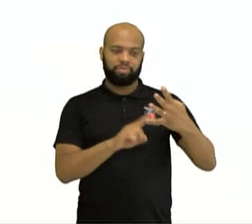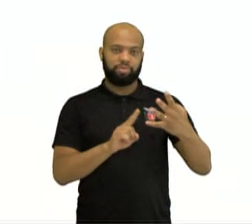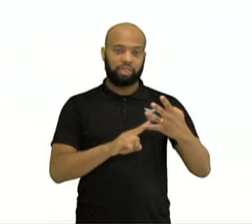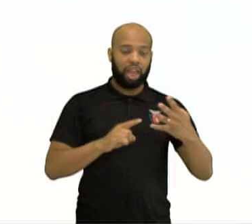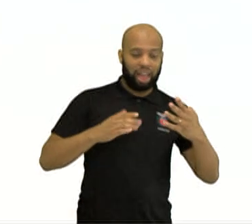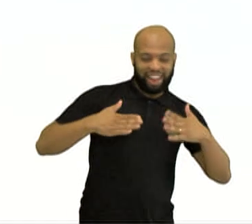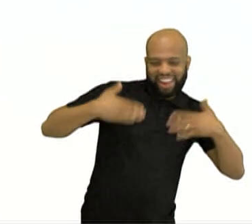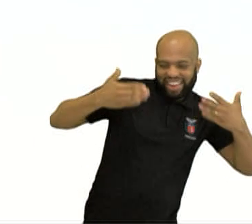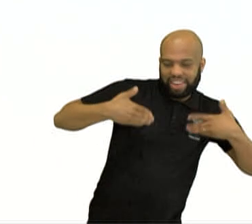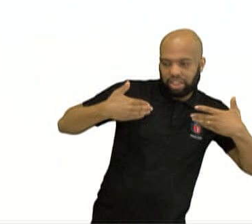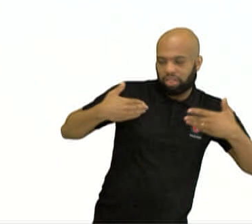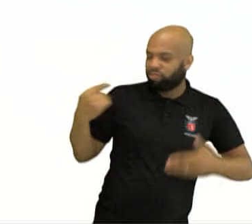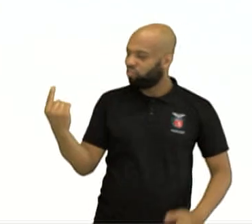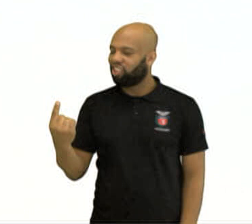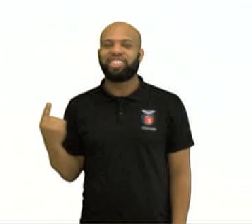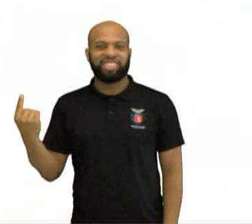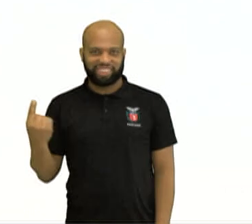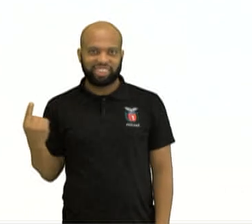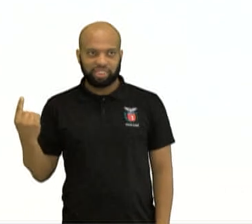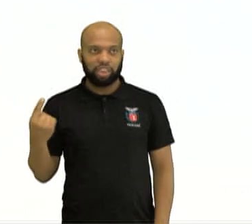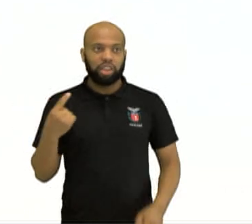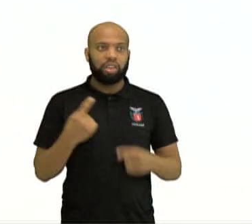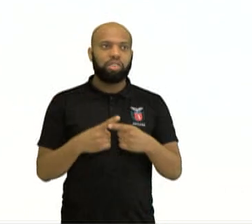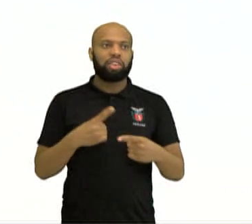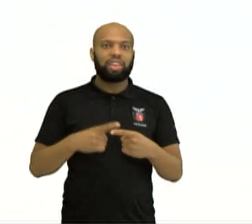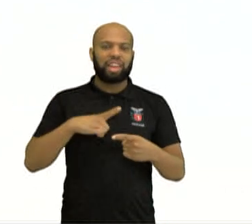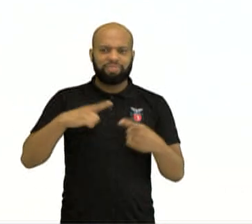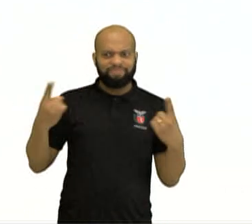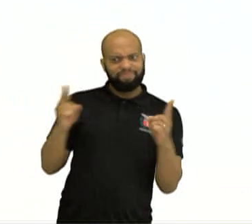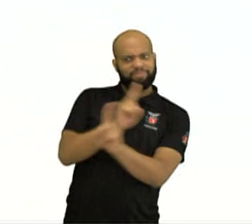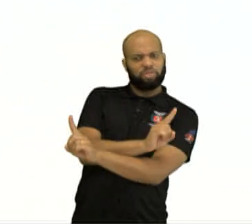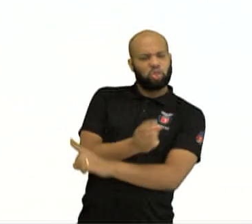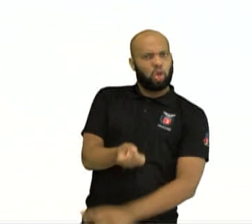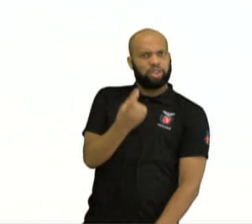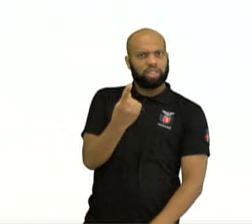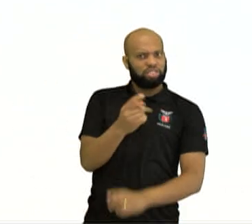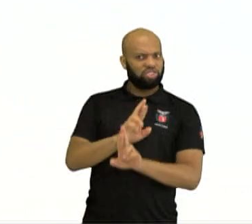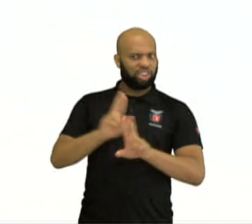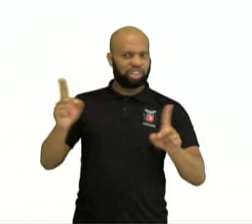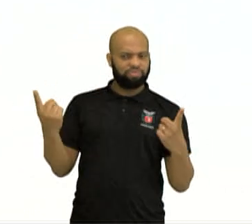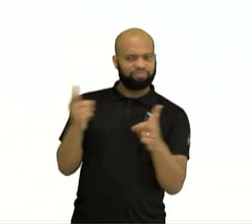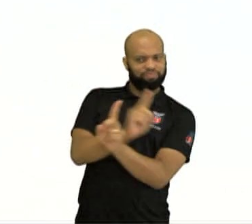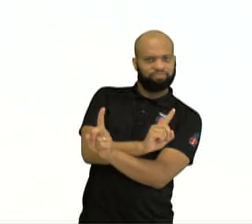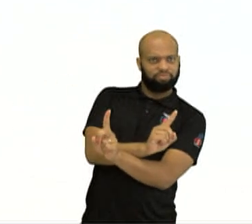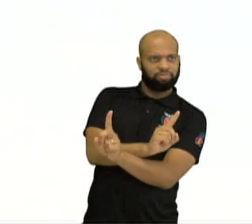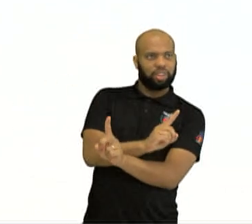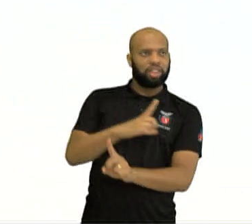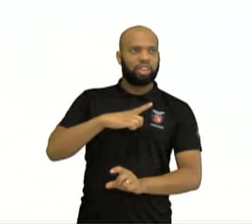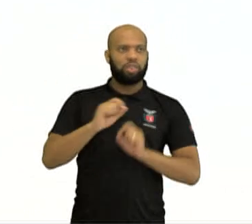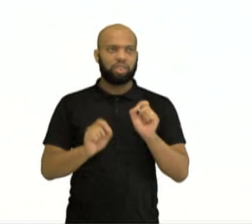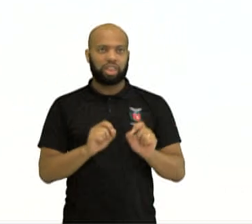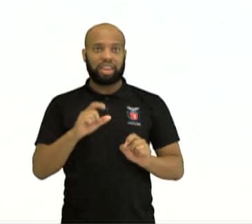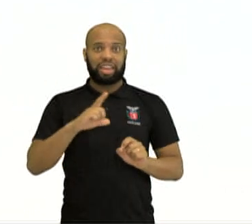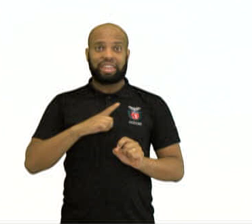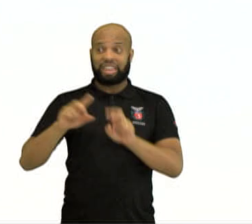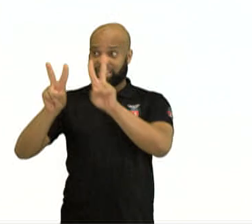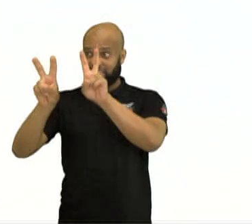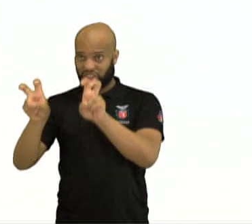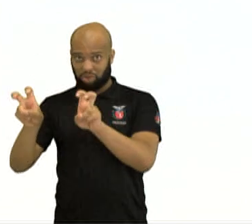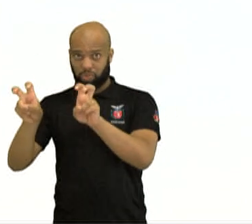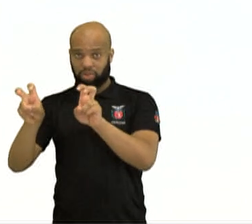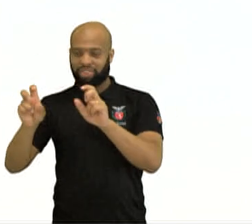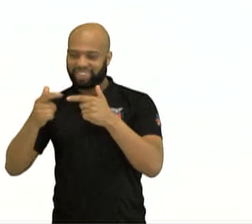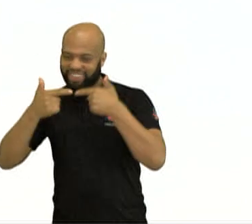Alegria e isolamento. Então, o contraste apresentado aqui, né? A ironia entre o título do conto e